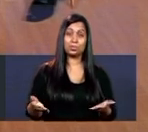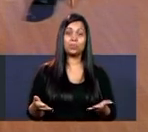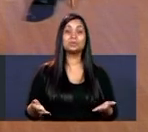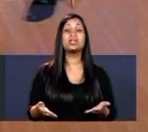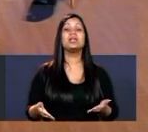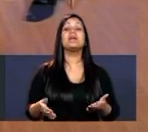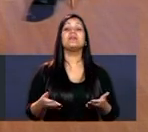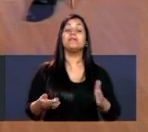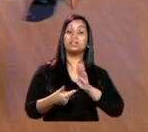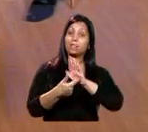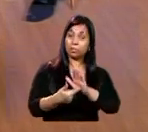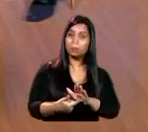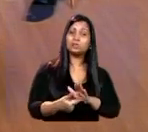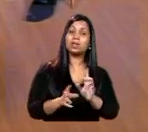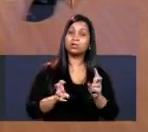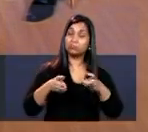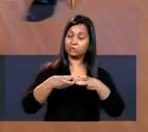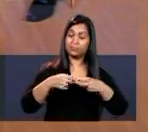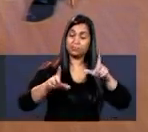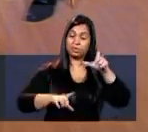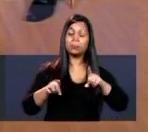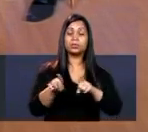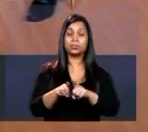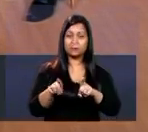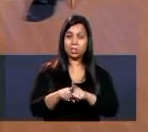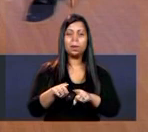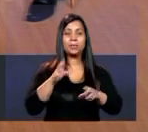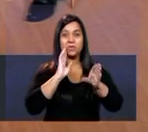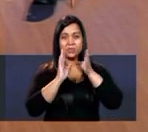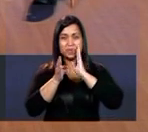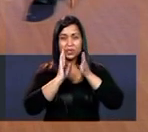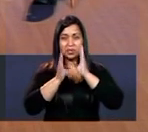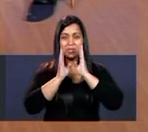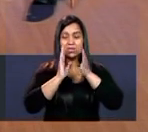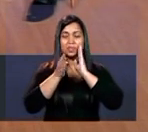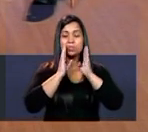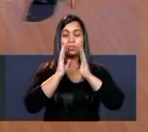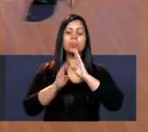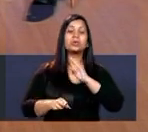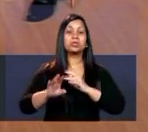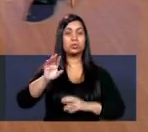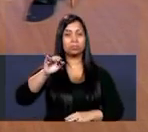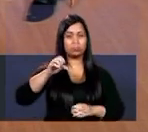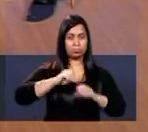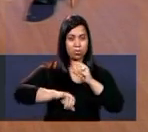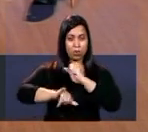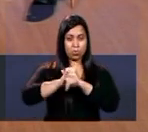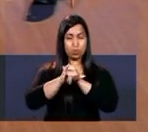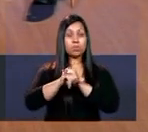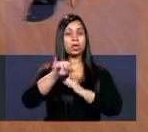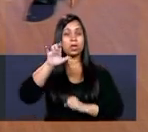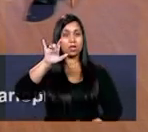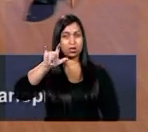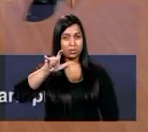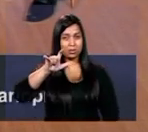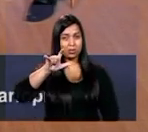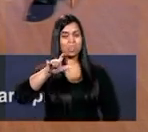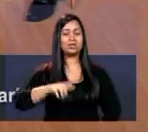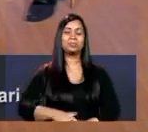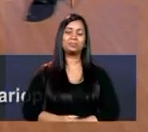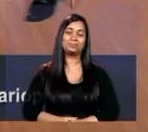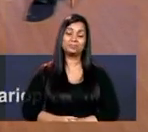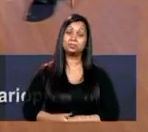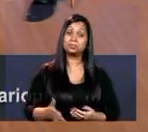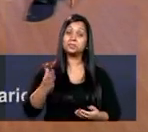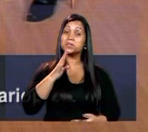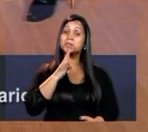www.riopreto.sp.gov.br. Esse programa roda na nossa programação e também nas nossas redes sociais. Você pode acompanhar no nosso canal do YouTube, no nosso Instagram, é